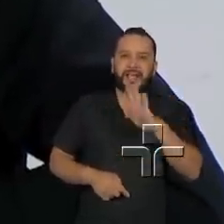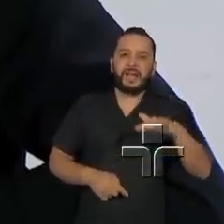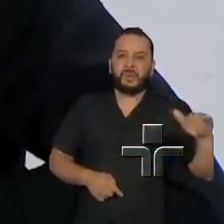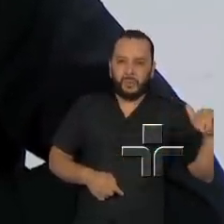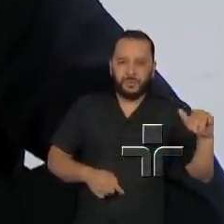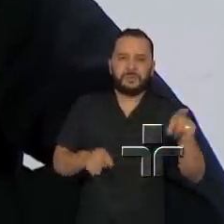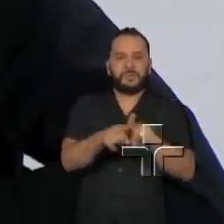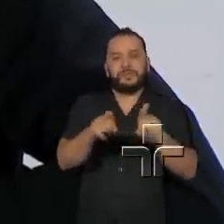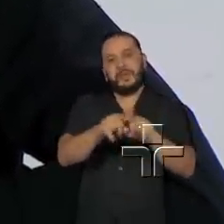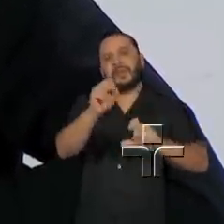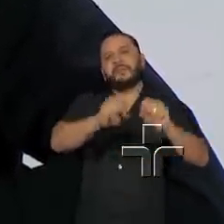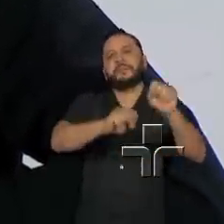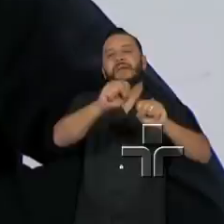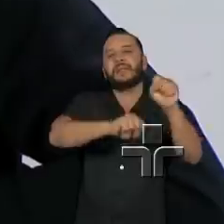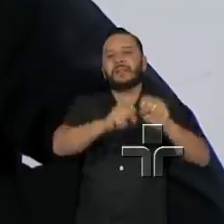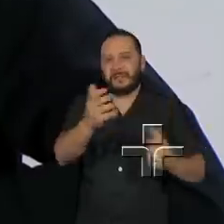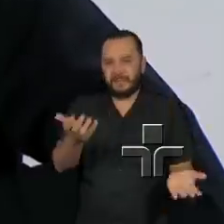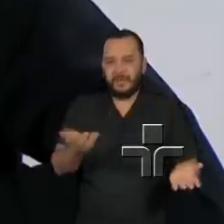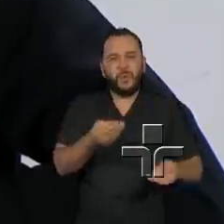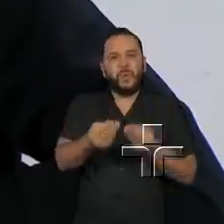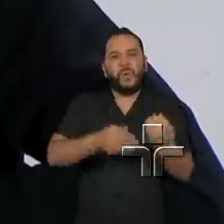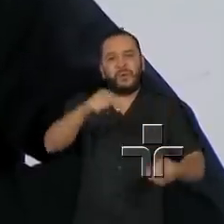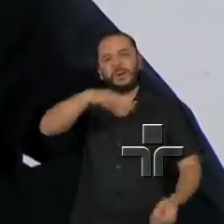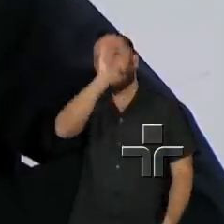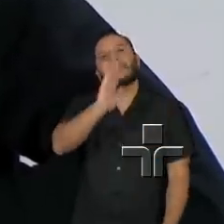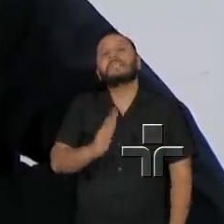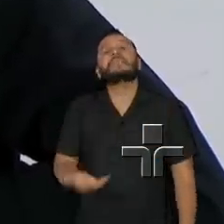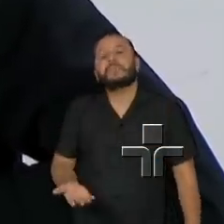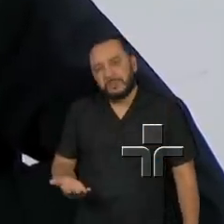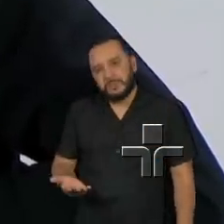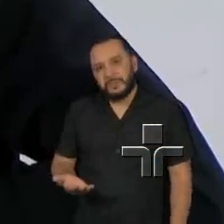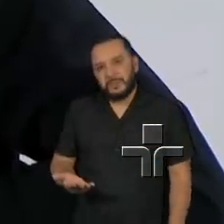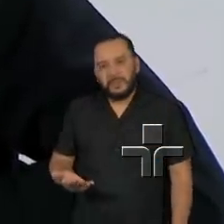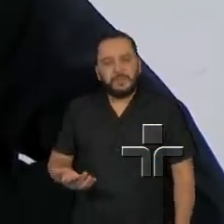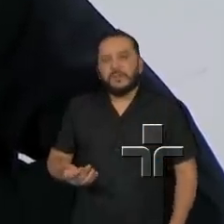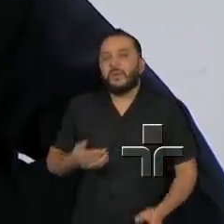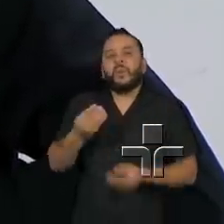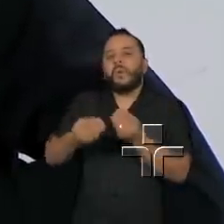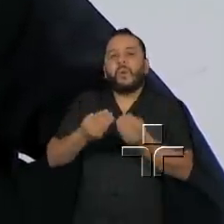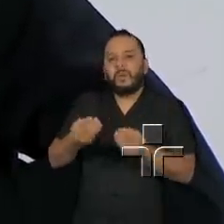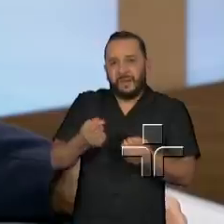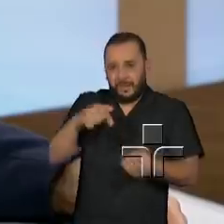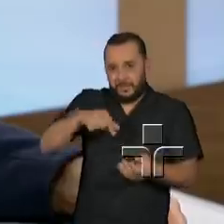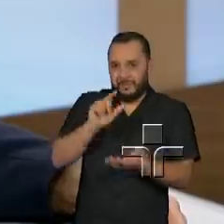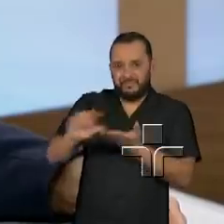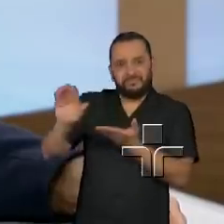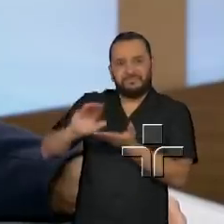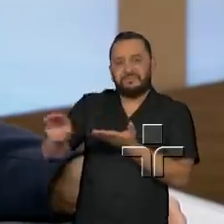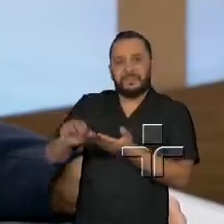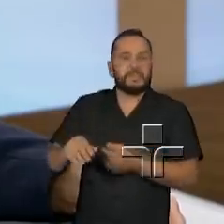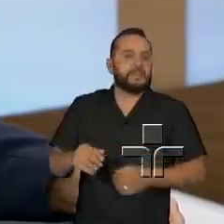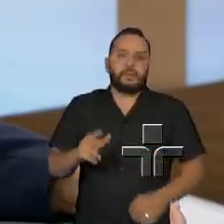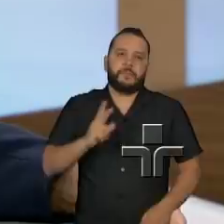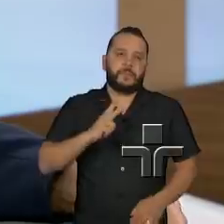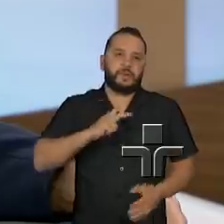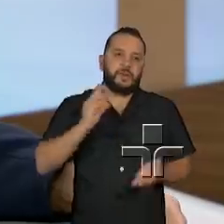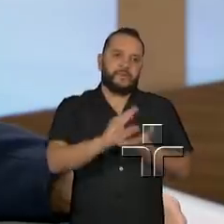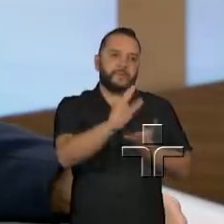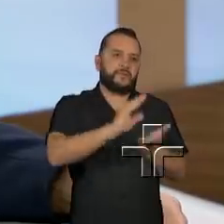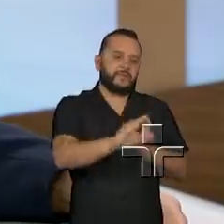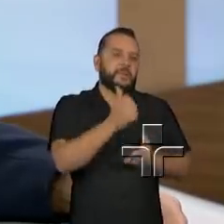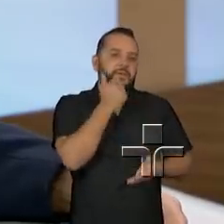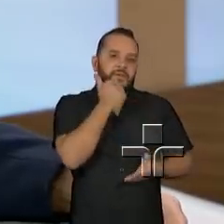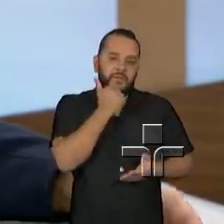empresas. Como é que é aqui no Brasil? E se não é assim, como é que deveria ser? Tem muito pouco investimento privado ainda em ciência no